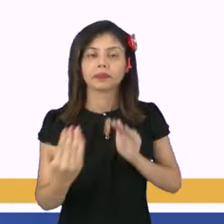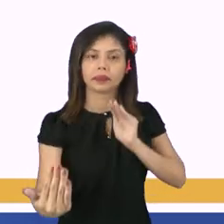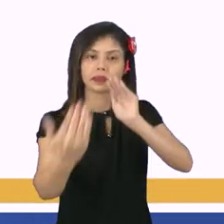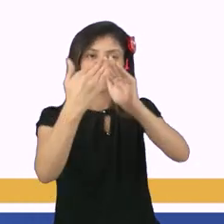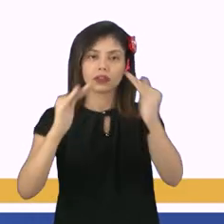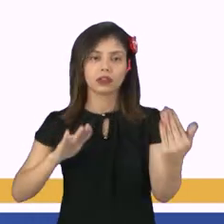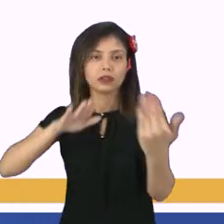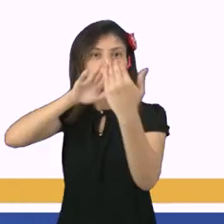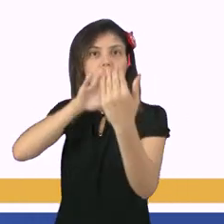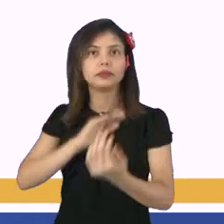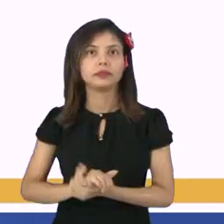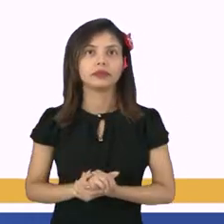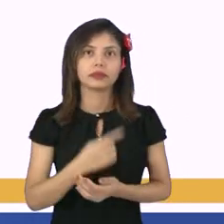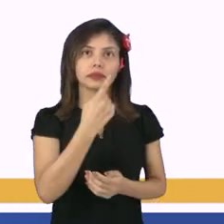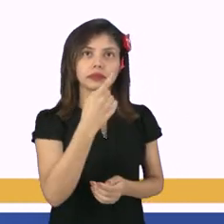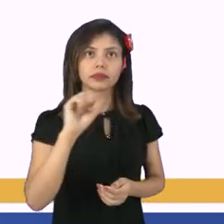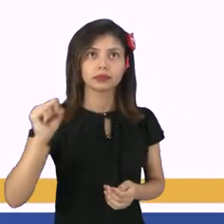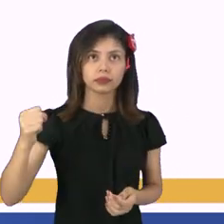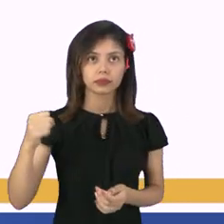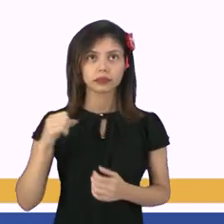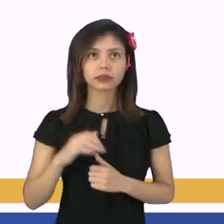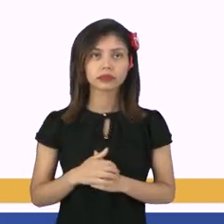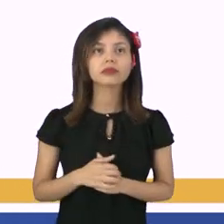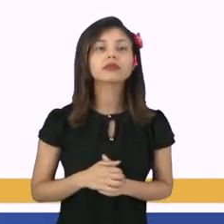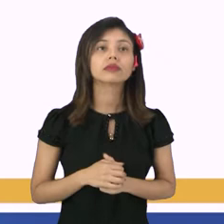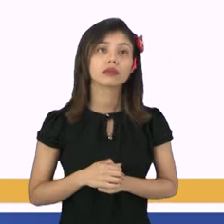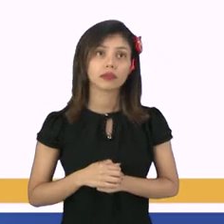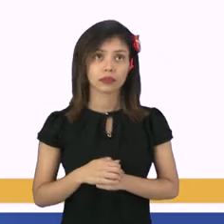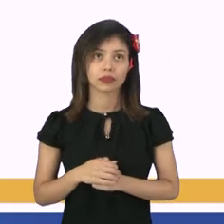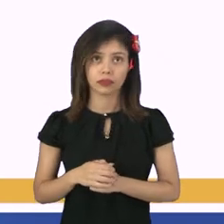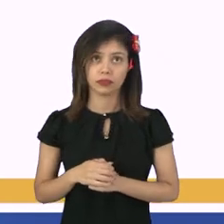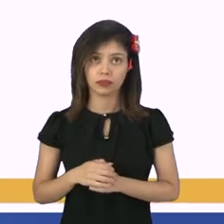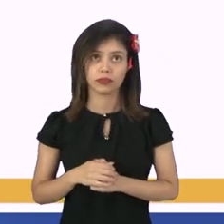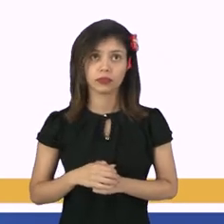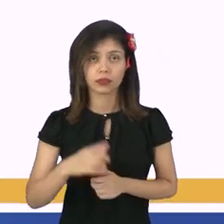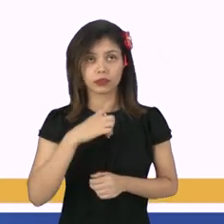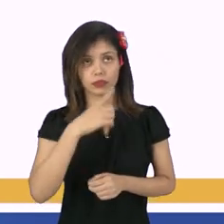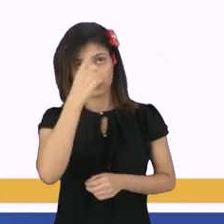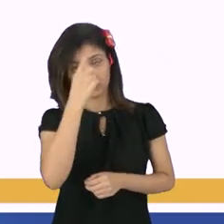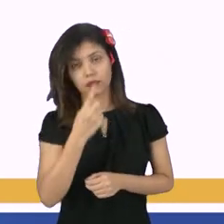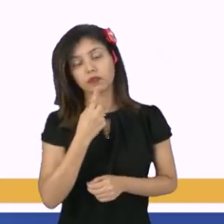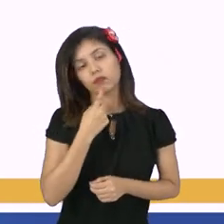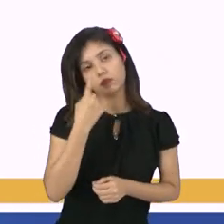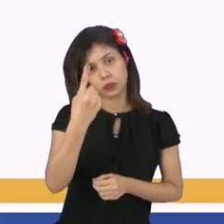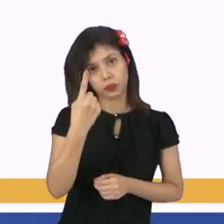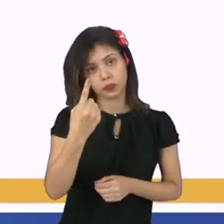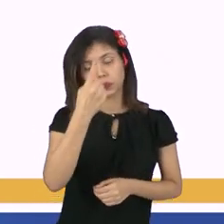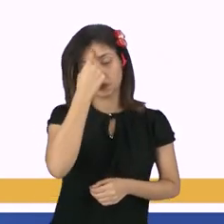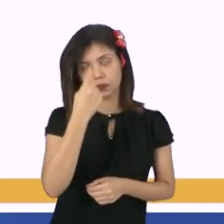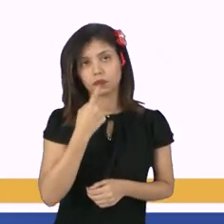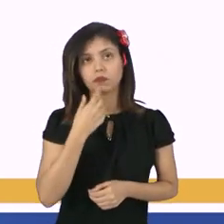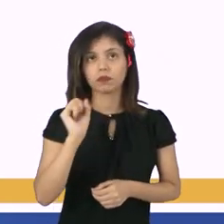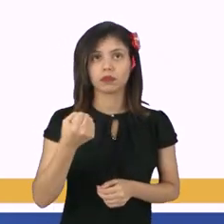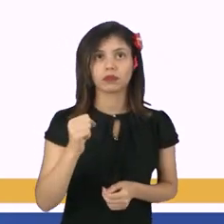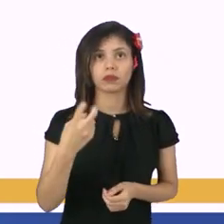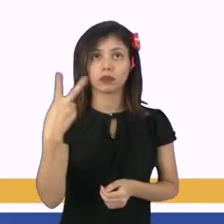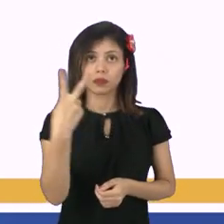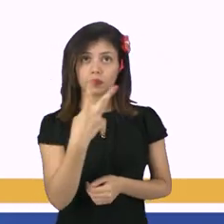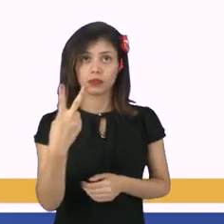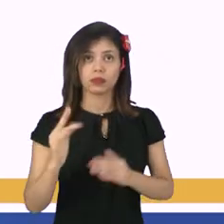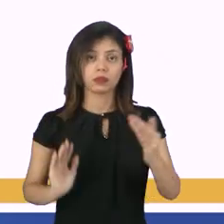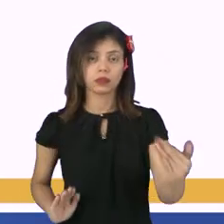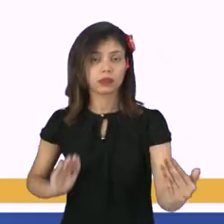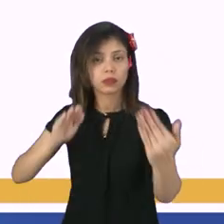pirâmides seria o caso um e oito né Nós temos tanto na imagem um com uma imagem oito Nós temos